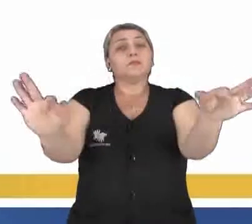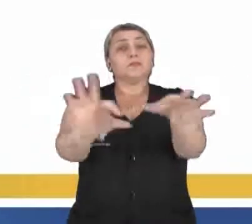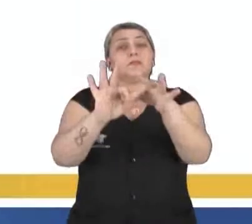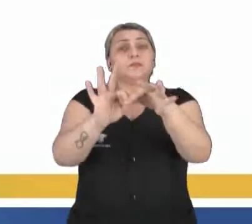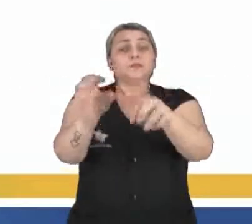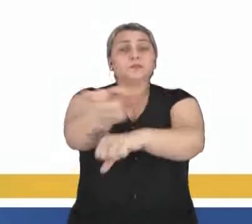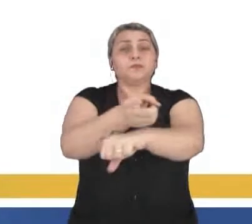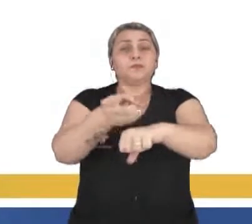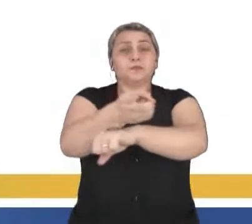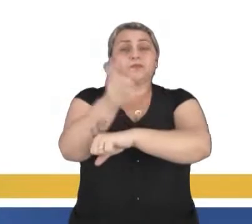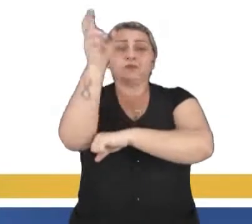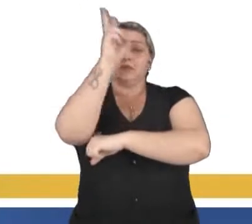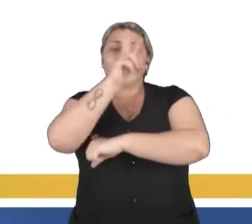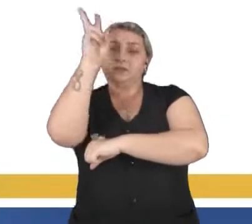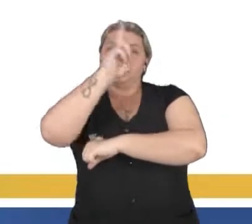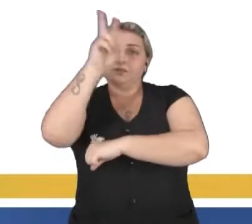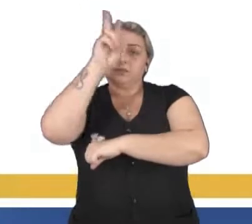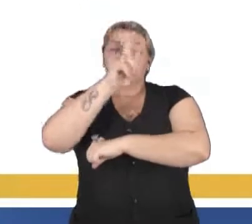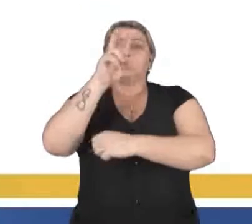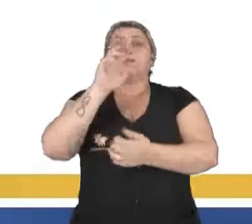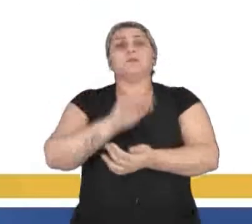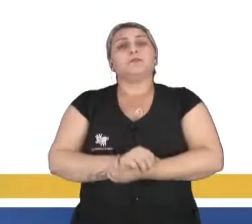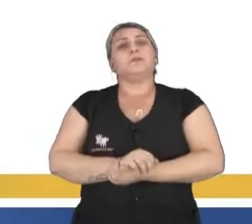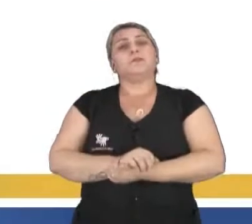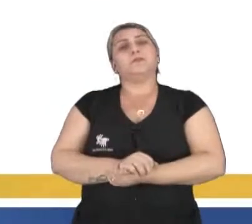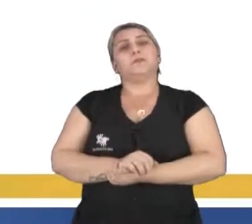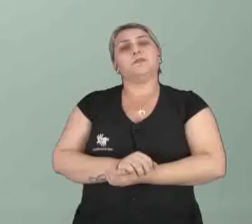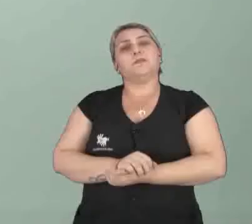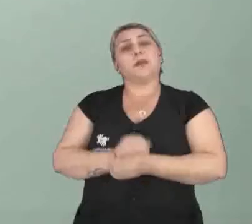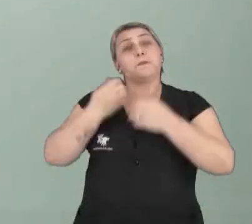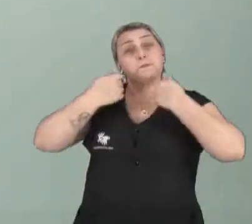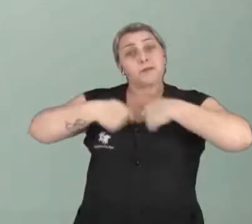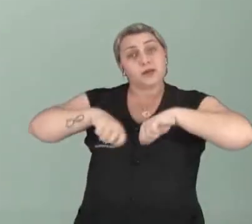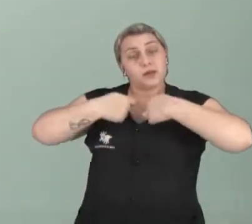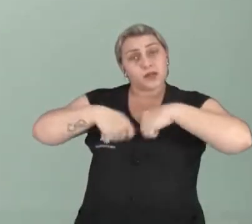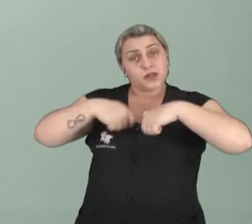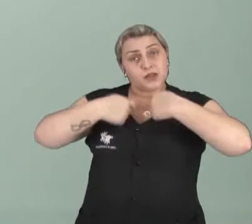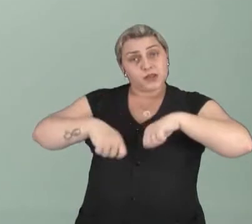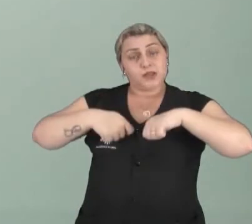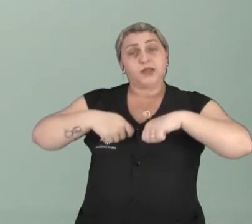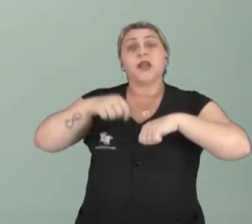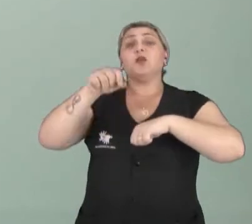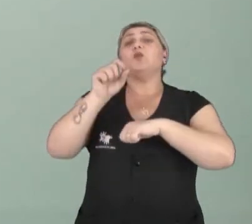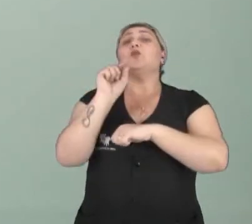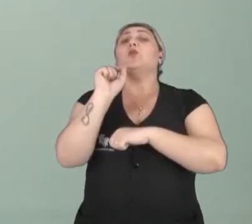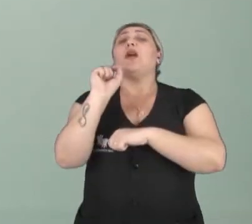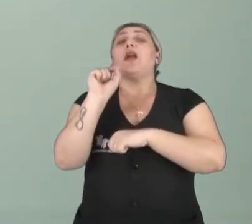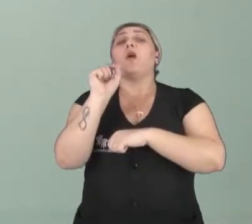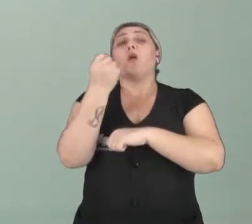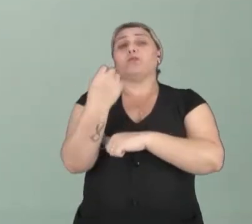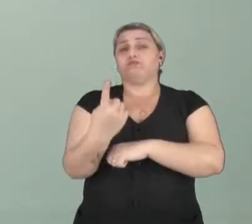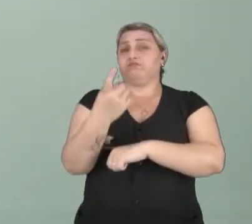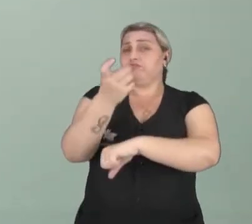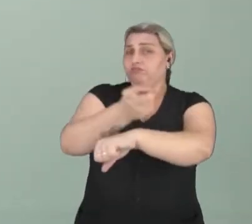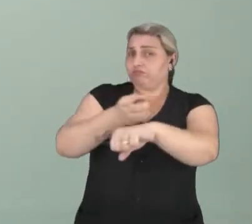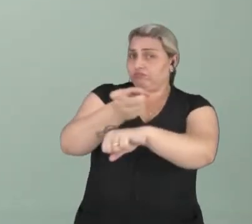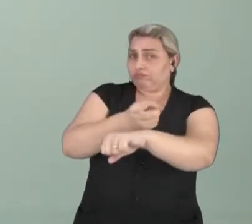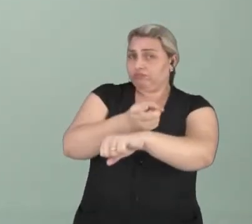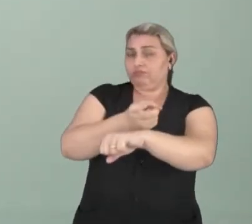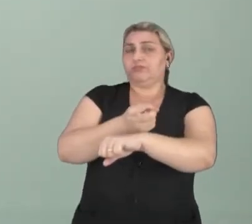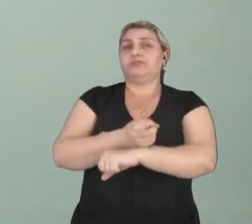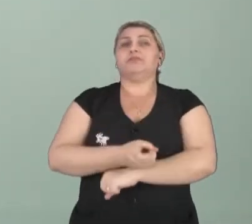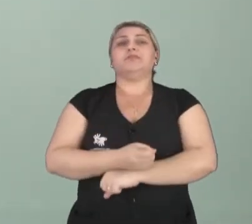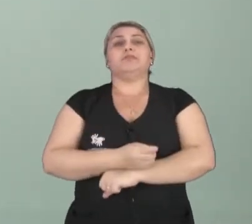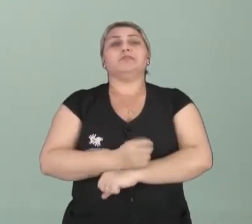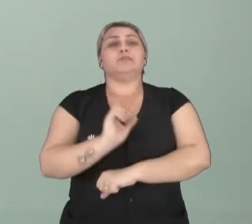adjetiva. Lembram que subordinado quer dizer que ela tem dependência de uma outra oração,